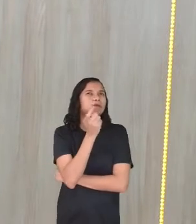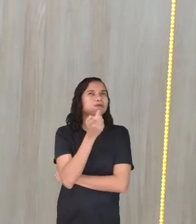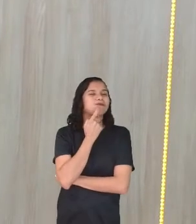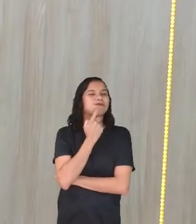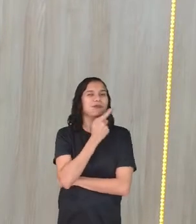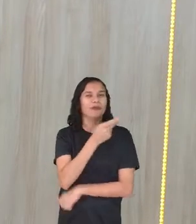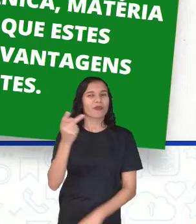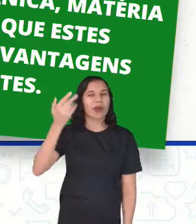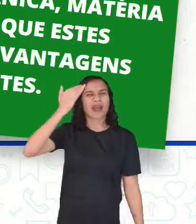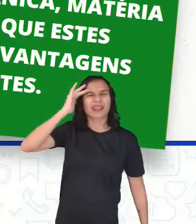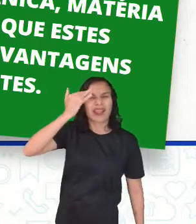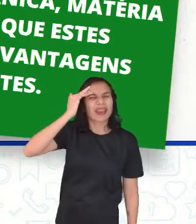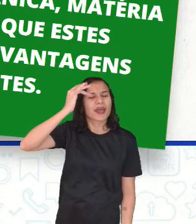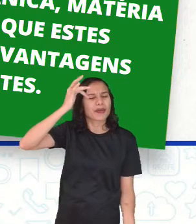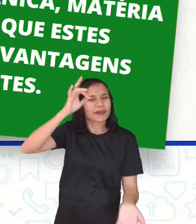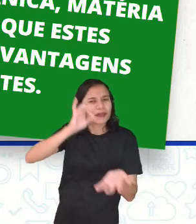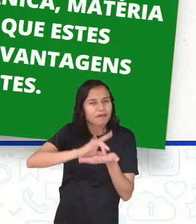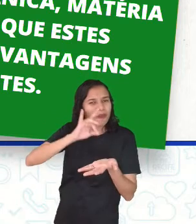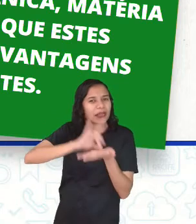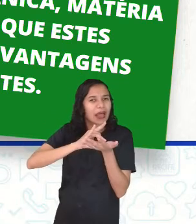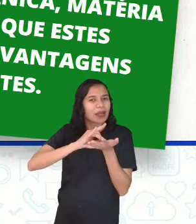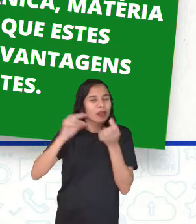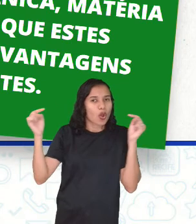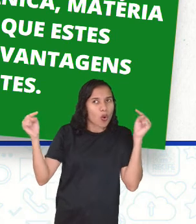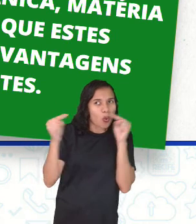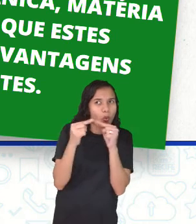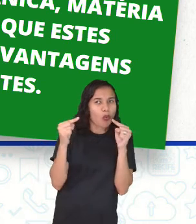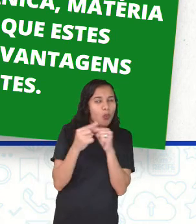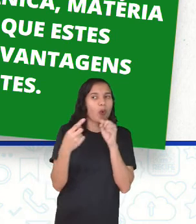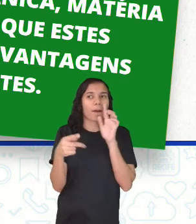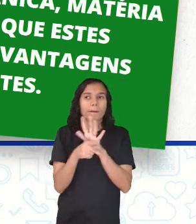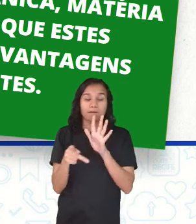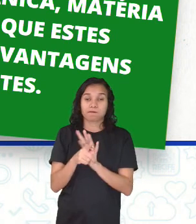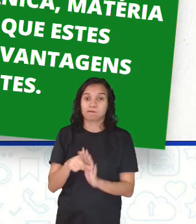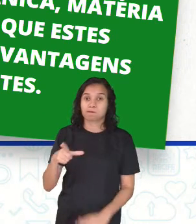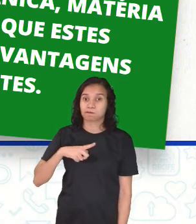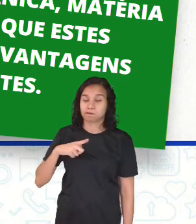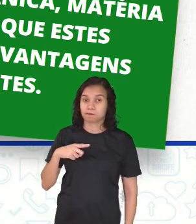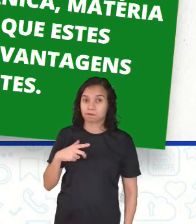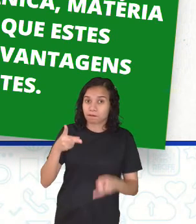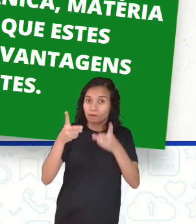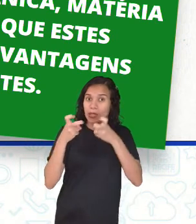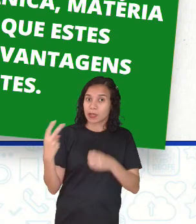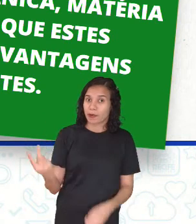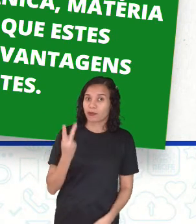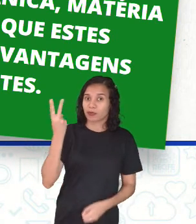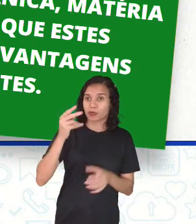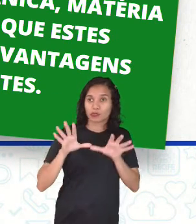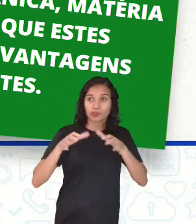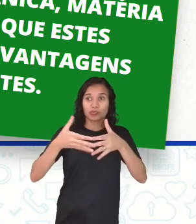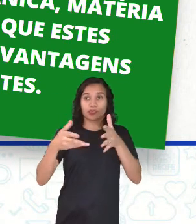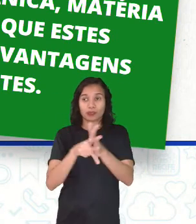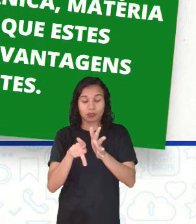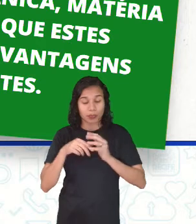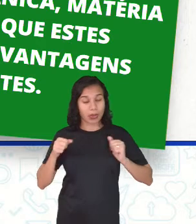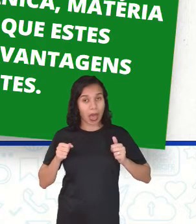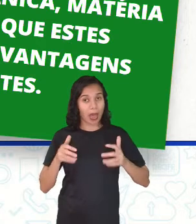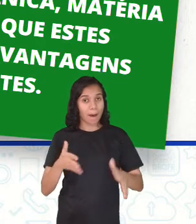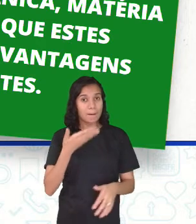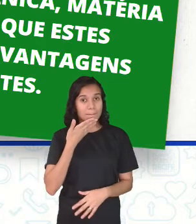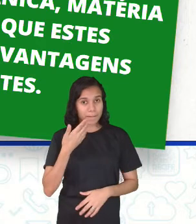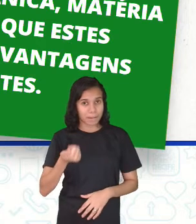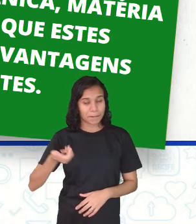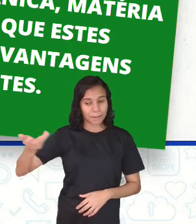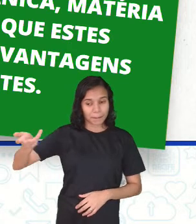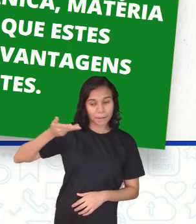vocês conseguiram, né? Será que vocês concordam em validar esse conjunto de ações, né, para melhor